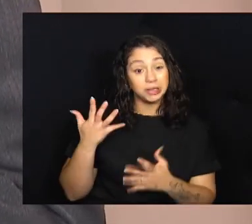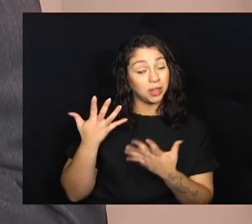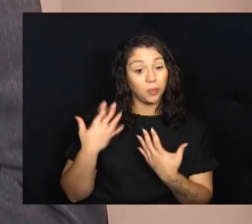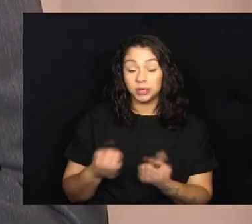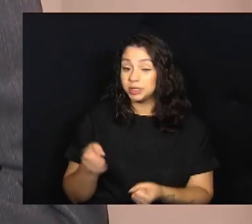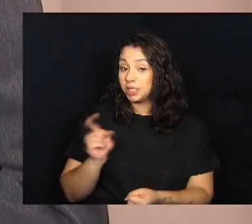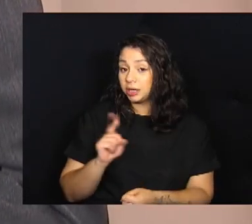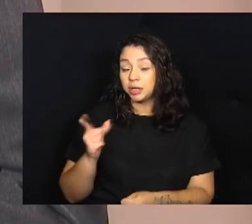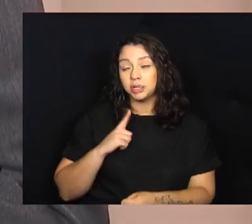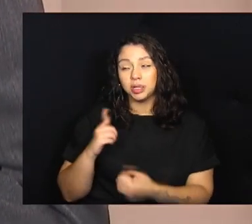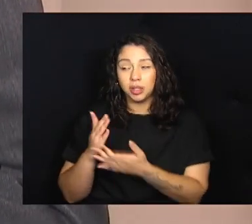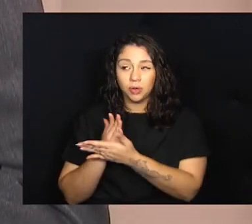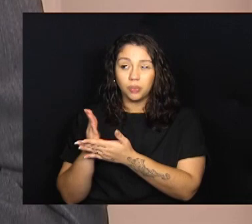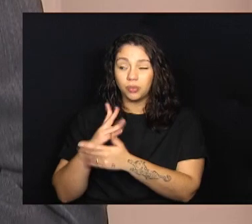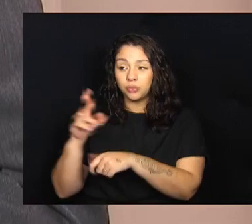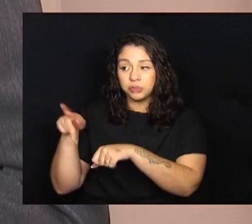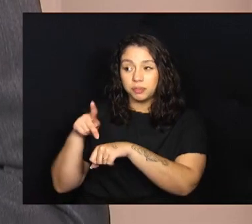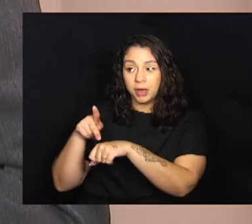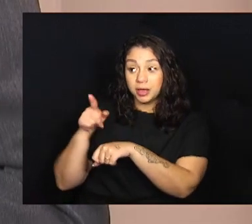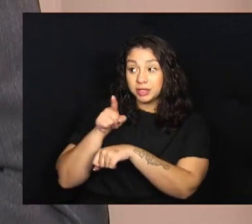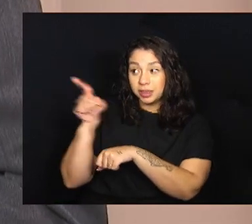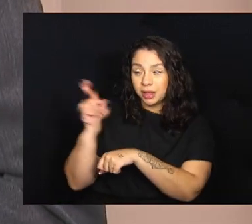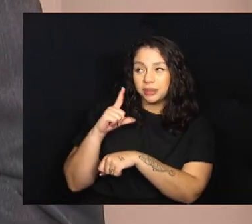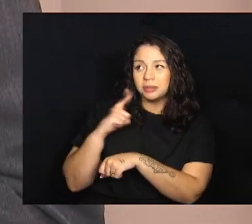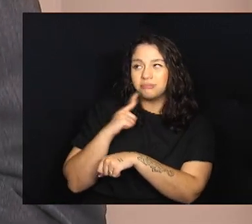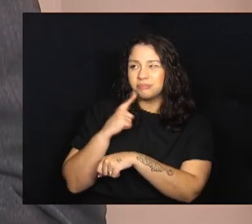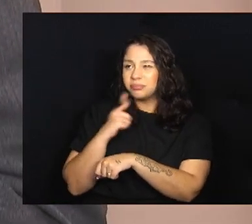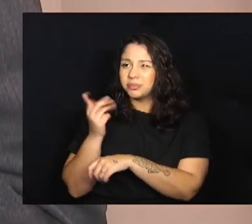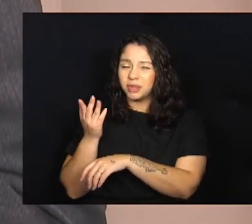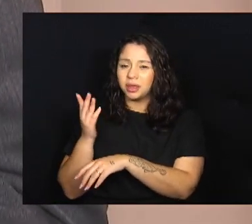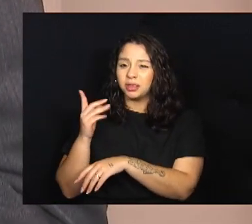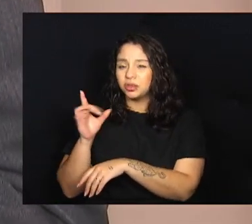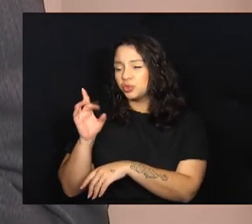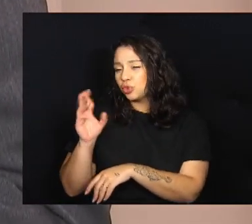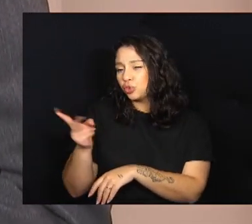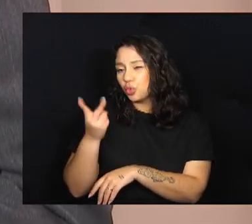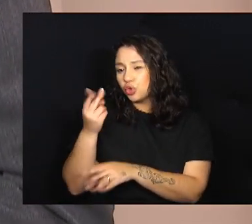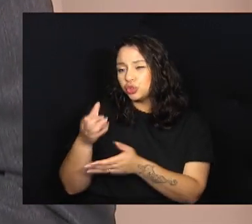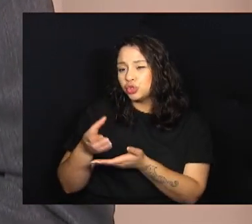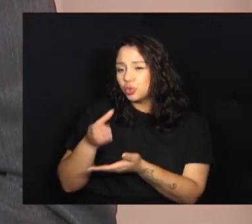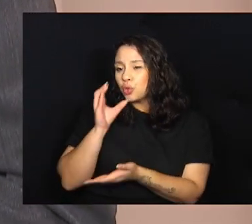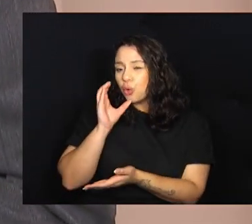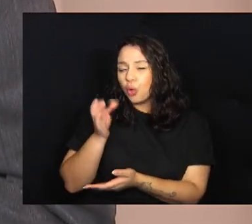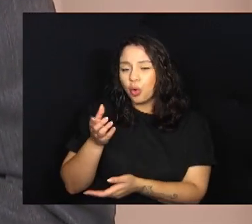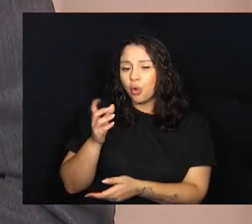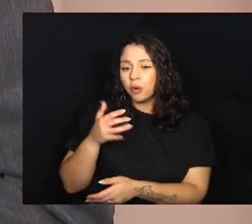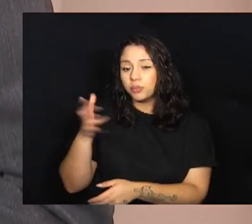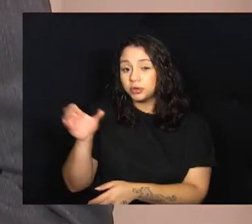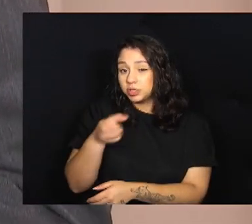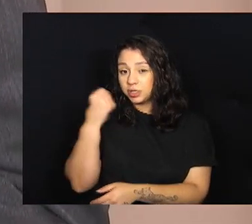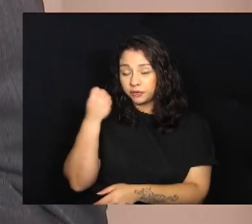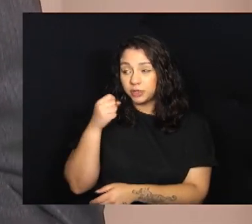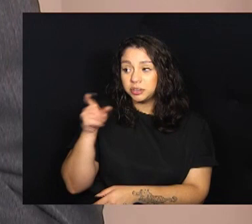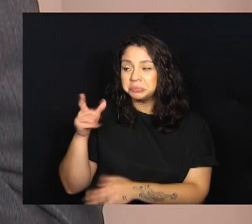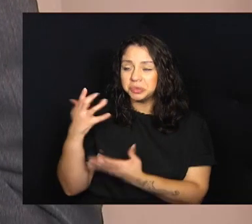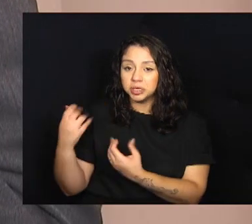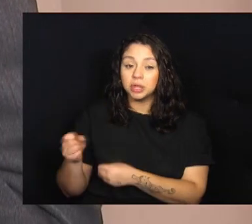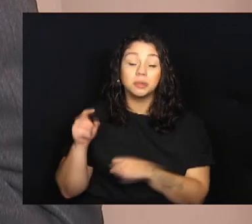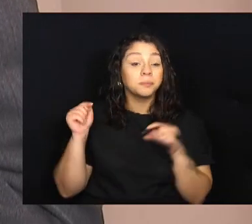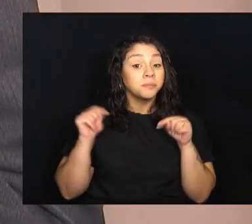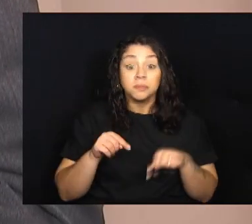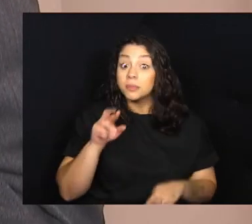alguns países que permitem aí uma dosagem mínima, né? Até 2 copos de cerveja, mas está na lei. Isso não é novo, isso é de